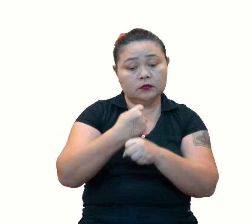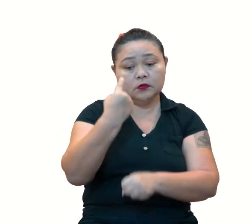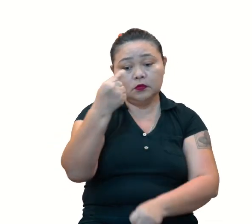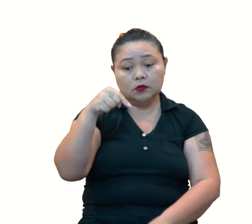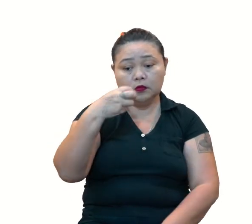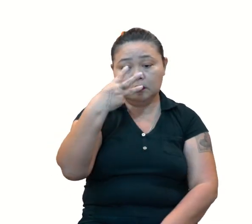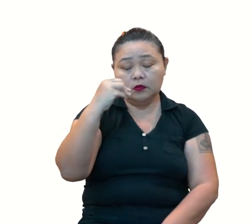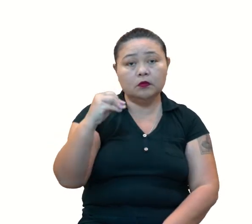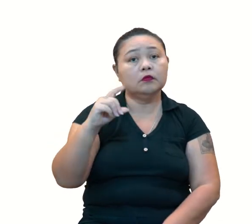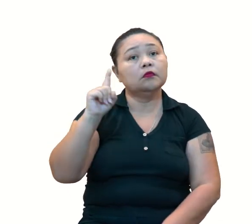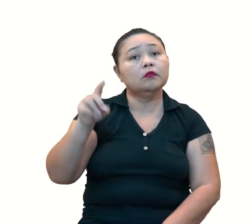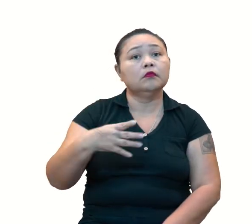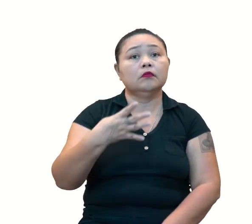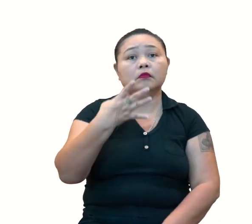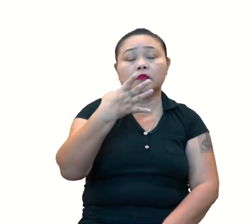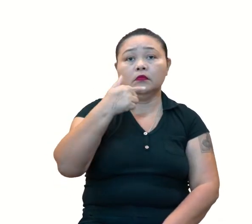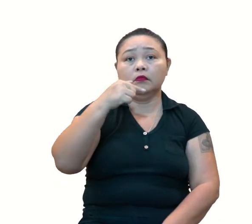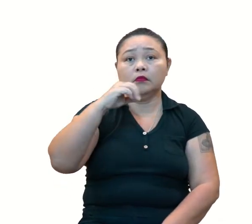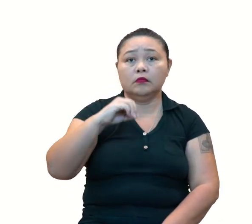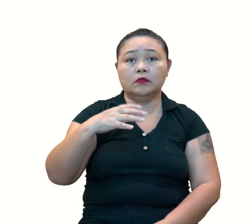ou seja,